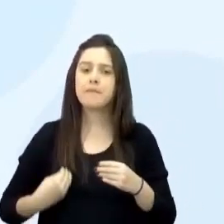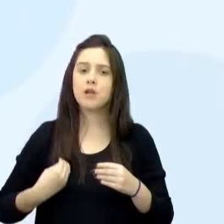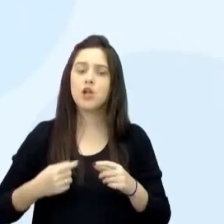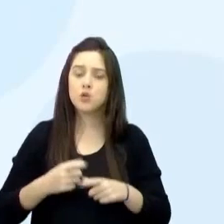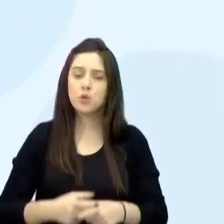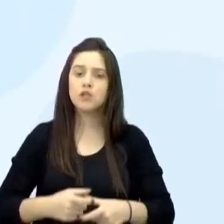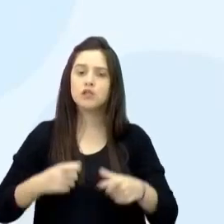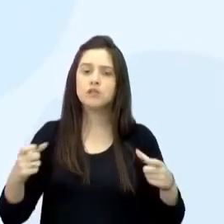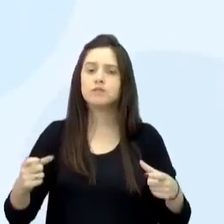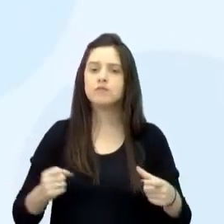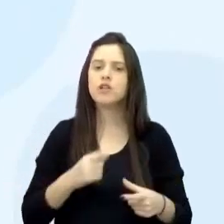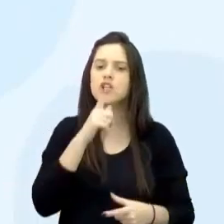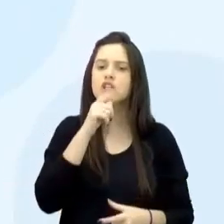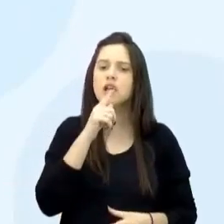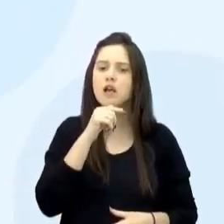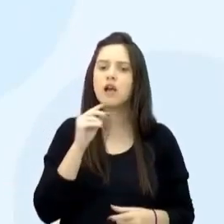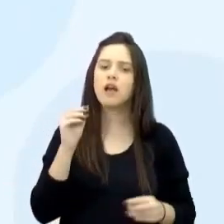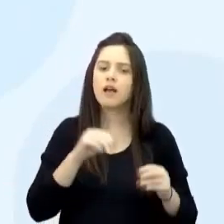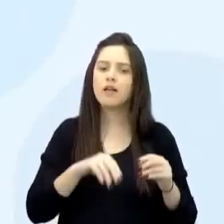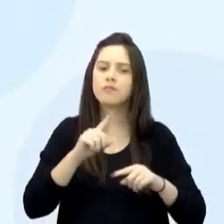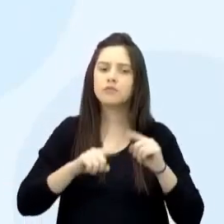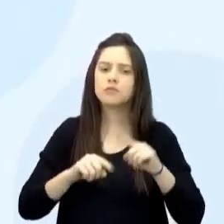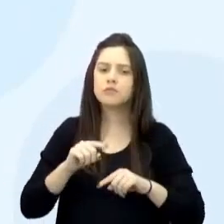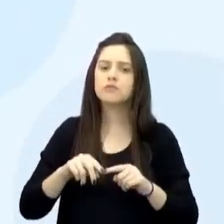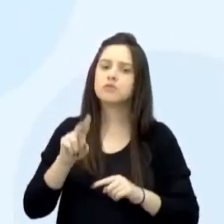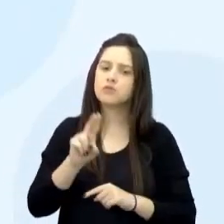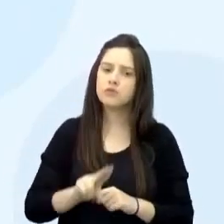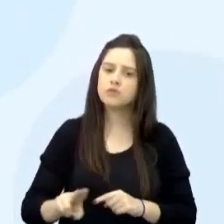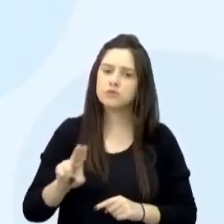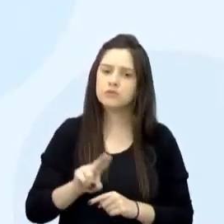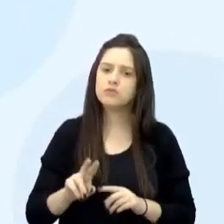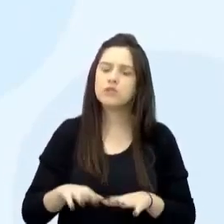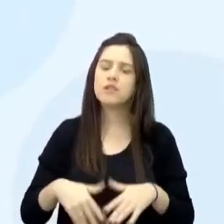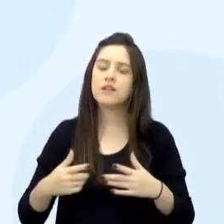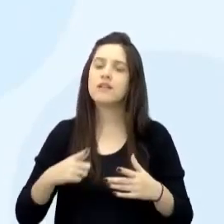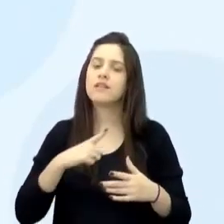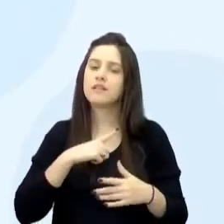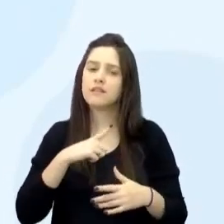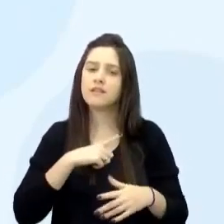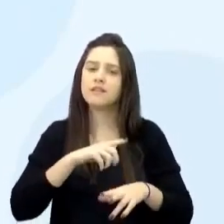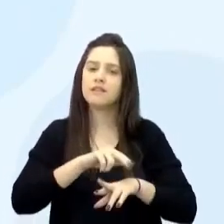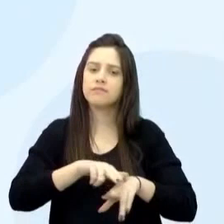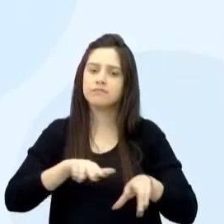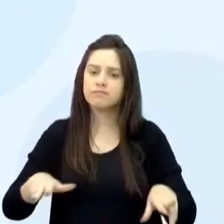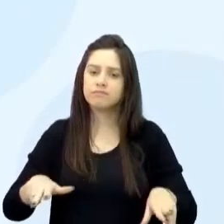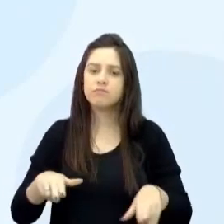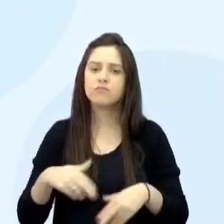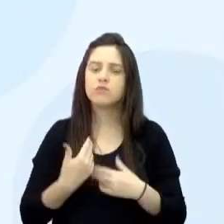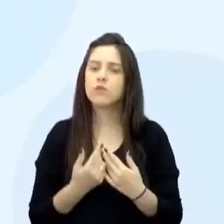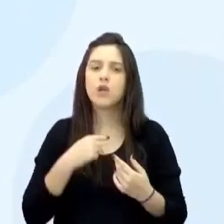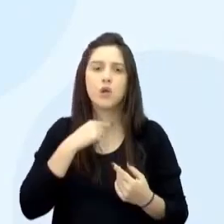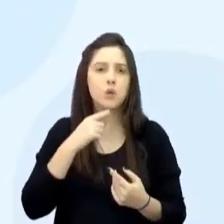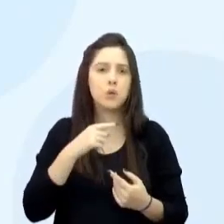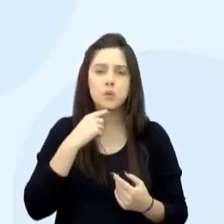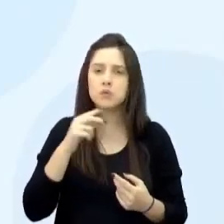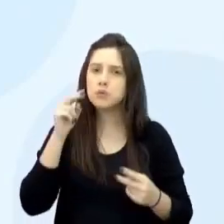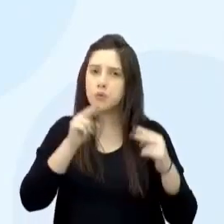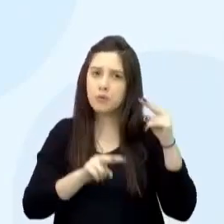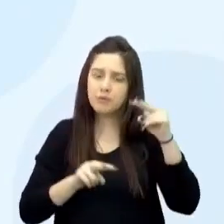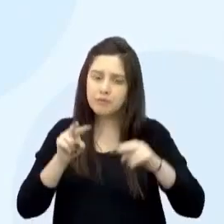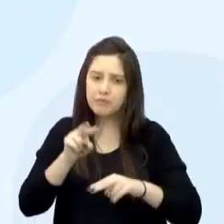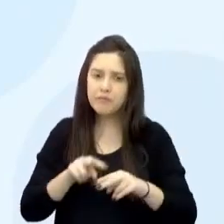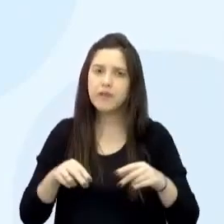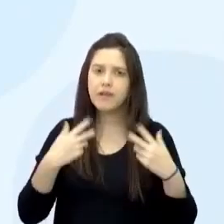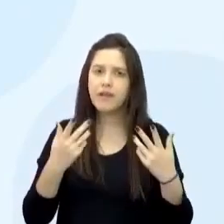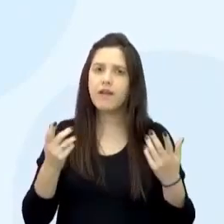enorme quantidade de água implícita. O que é implícito? É aquilo que existe, tá certo? E eu não consigo ver. Tá?